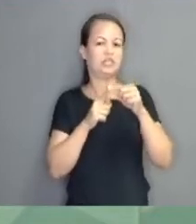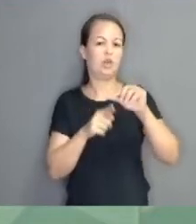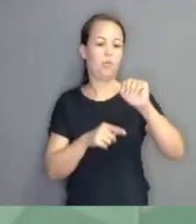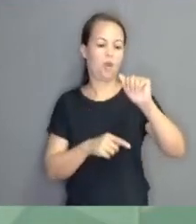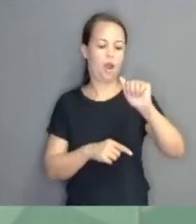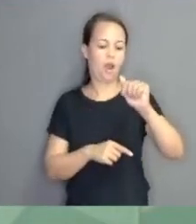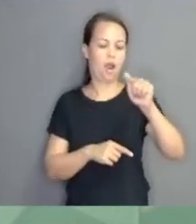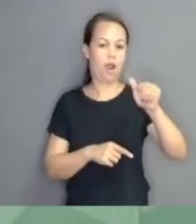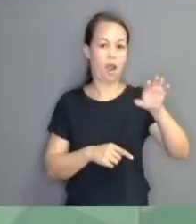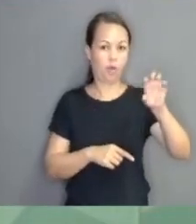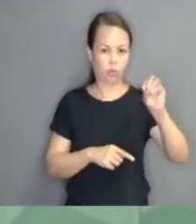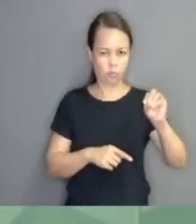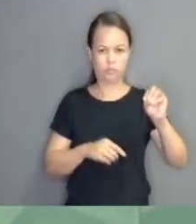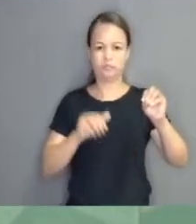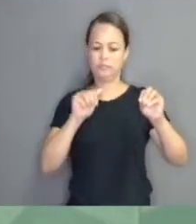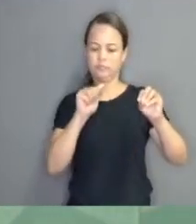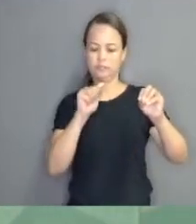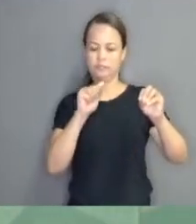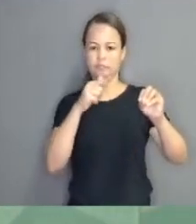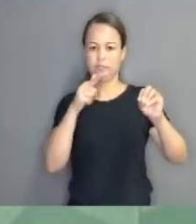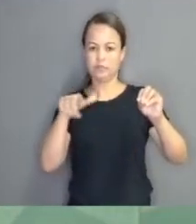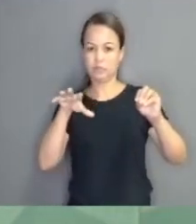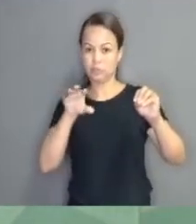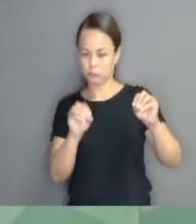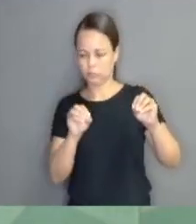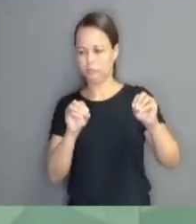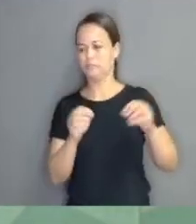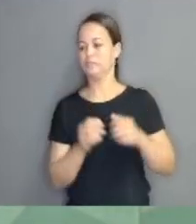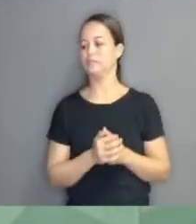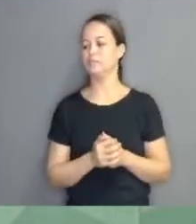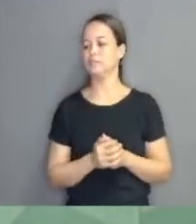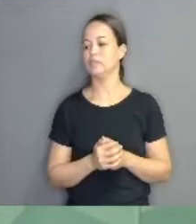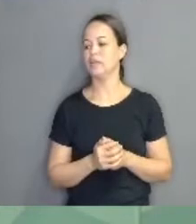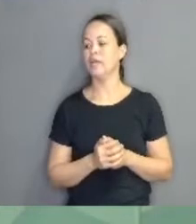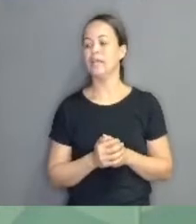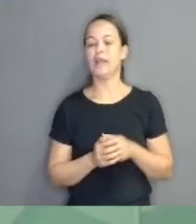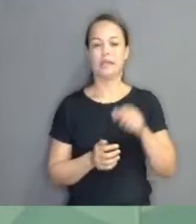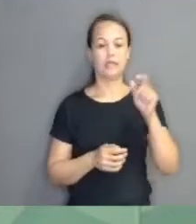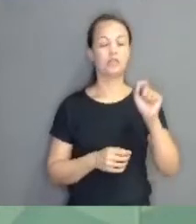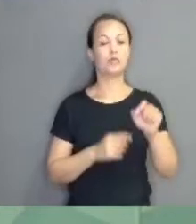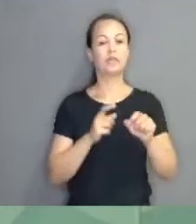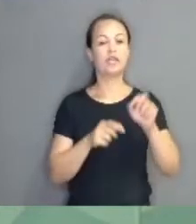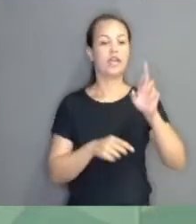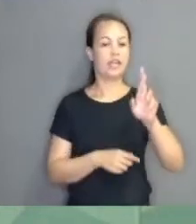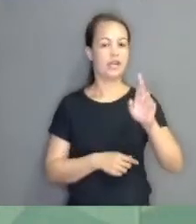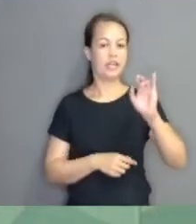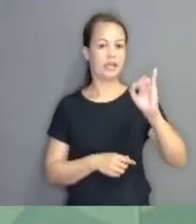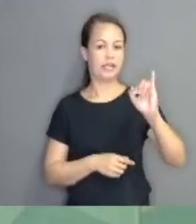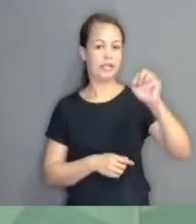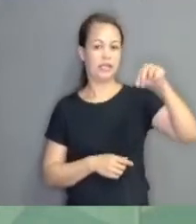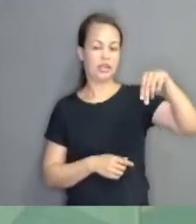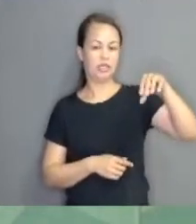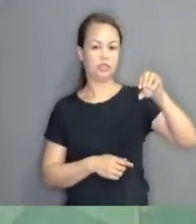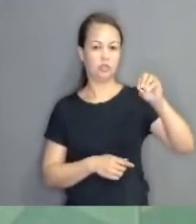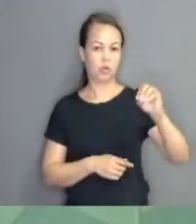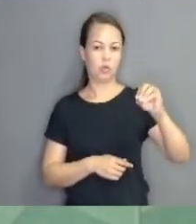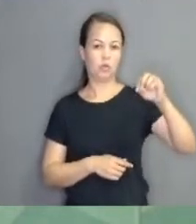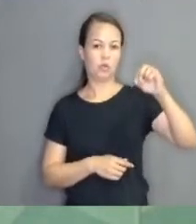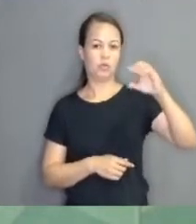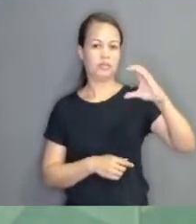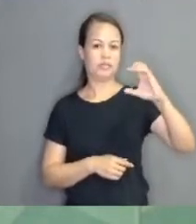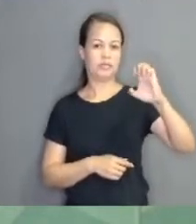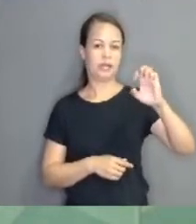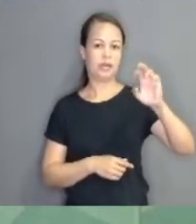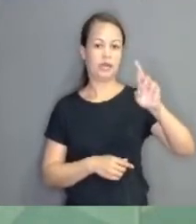um João na sua escrita e aqui ó rinoceronte e elefante